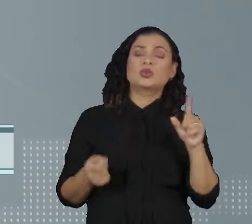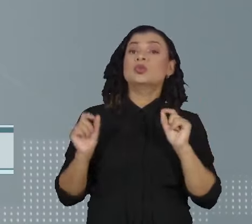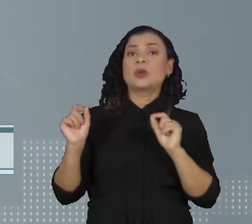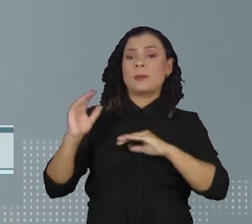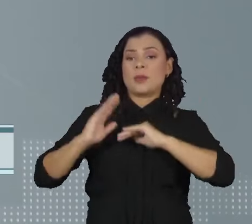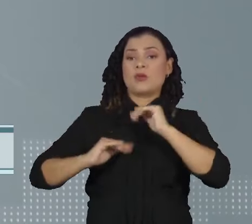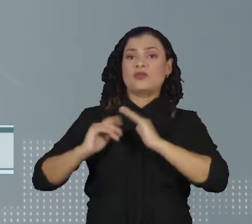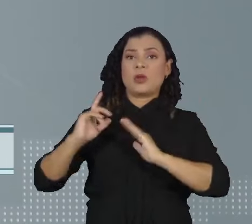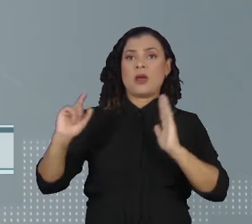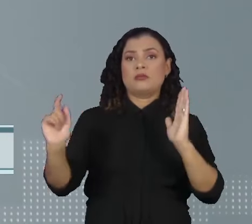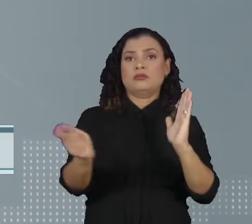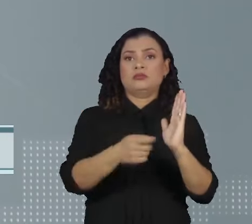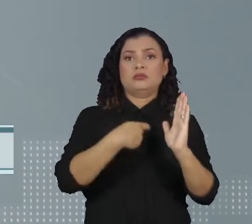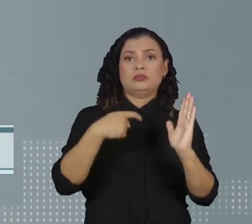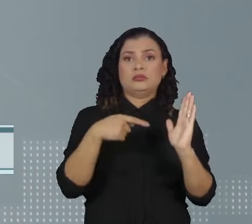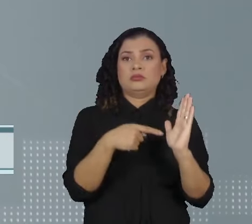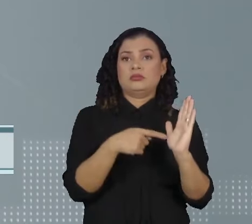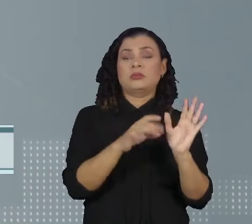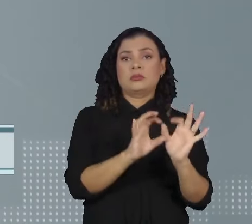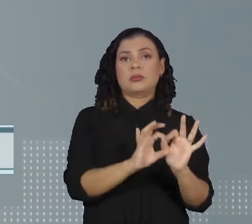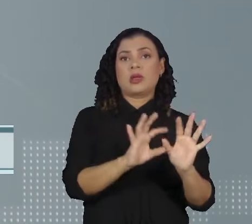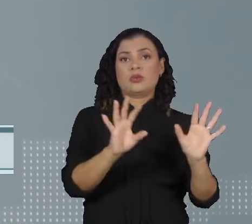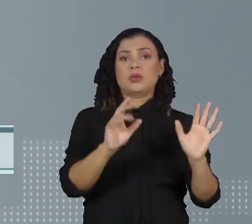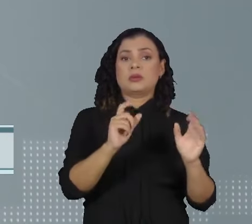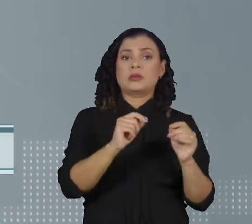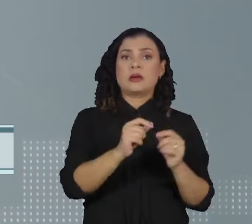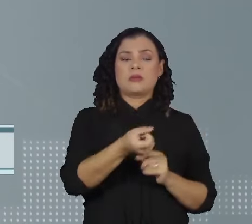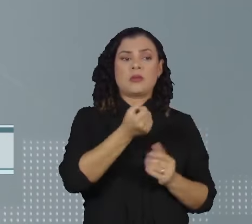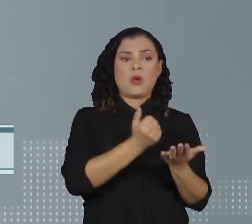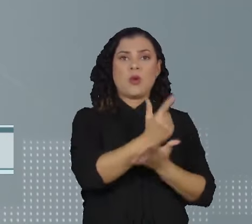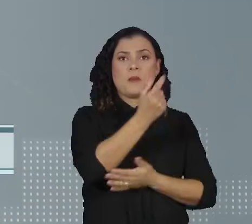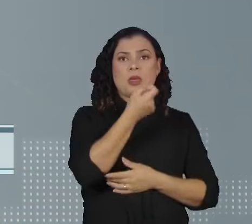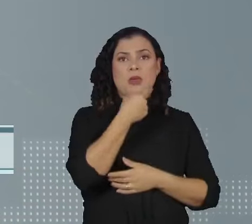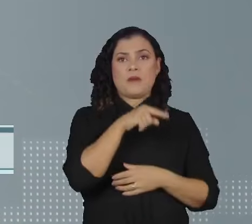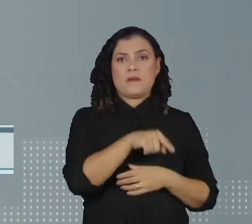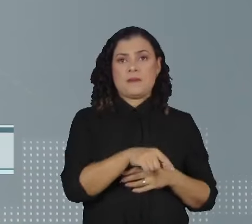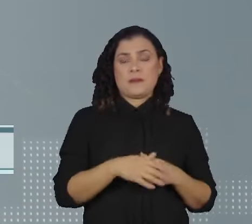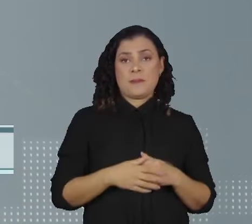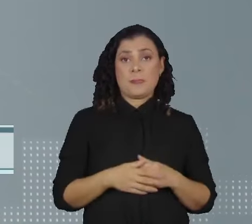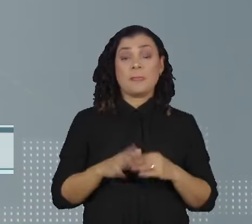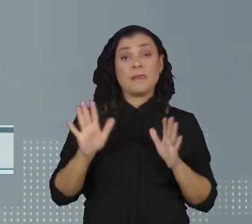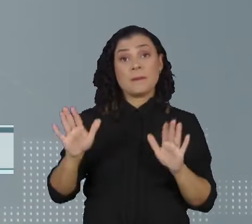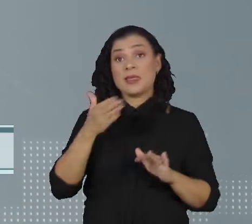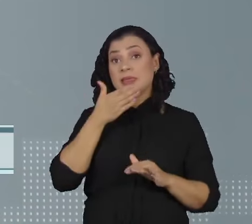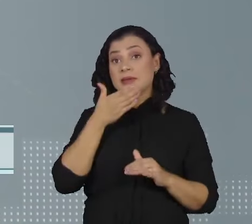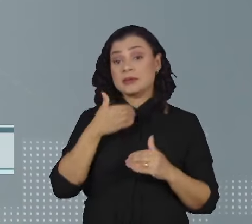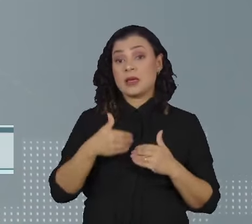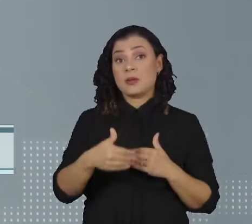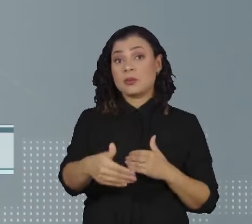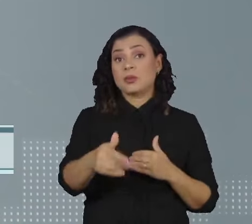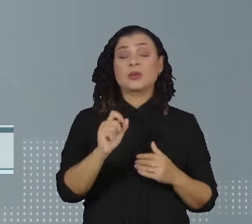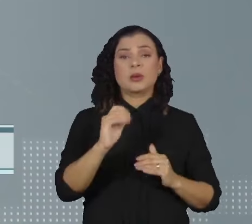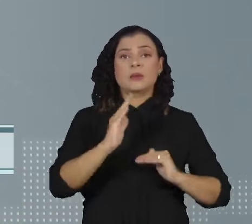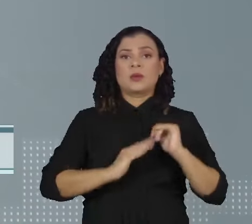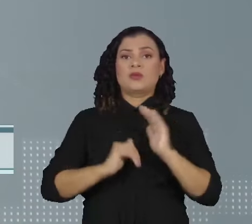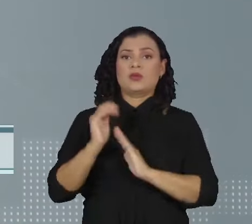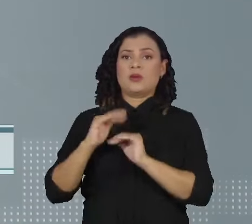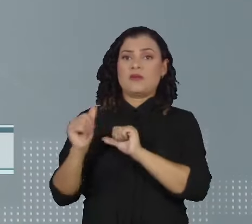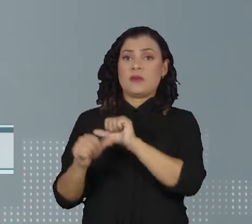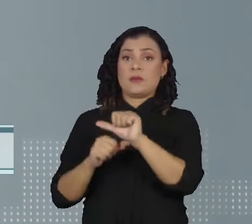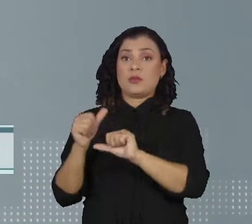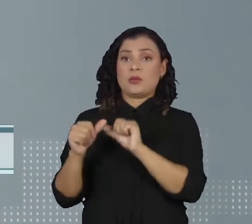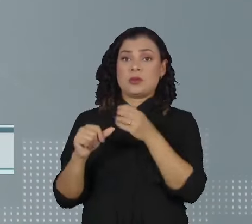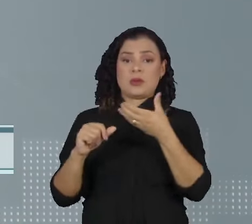prescritor esteja cadastrado na Autoridade Local de Vigilância Sanitária. Já a partir de dezembro, os fabricantes deverão mudar a embalagem